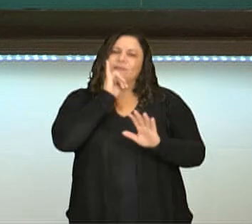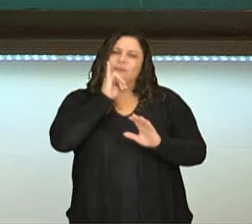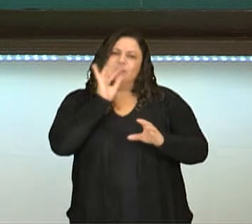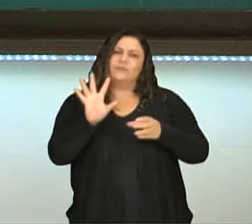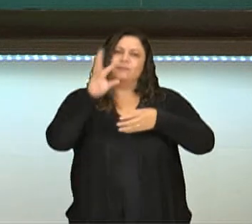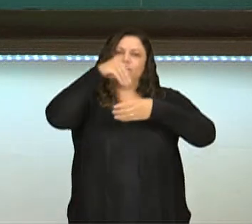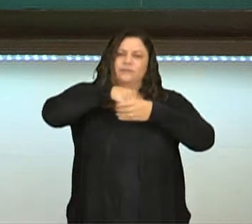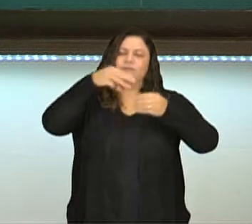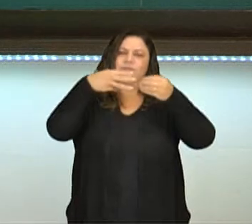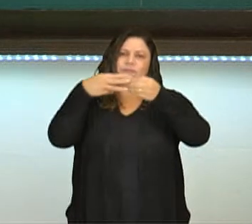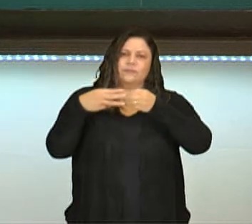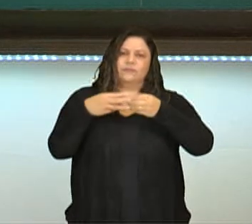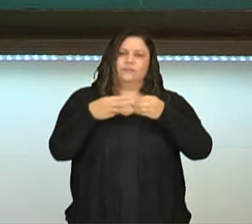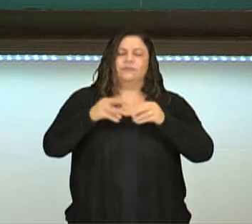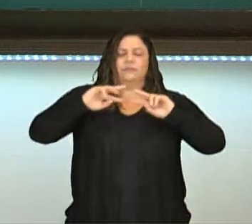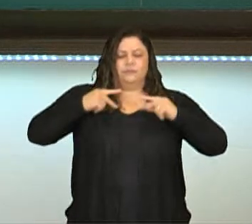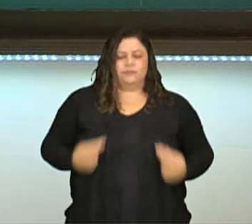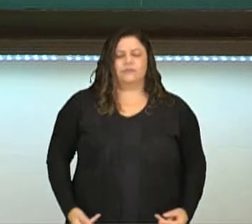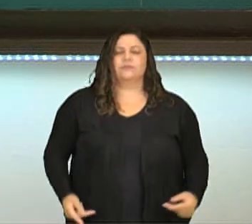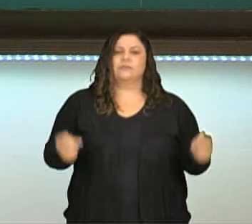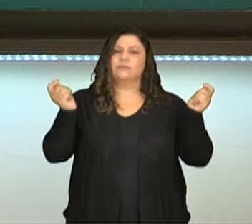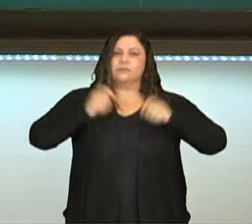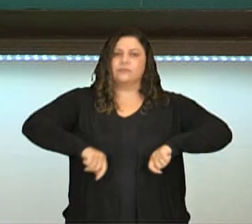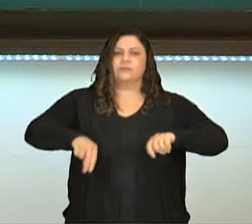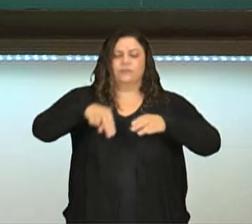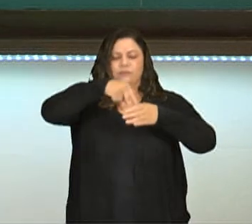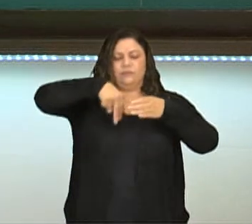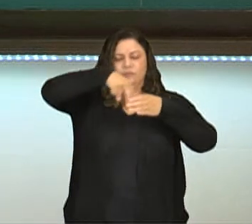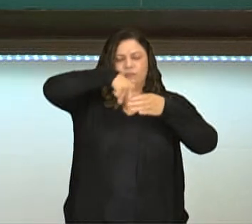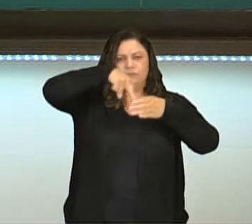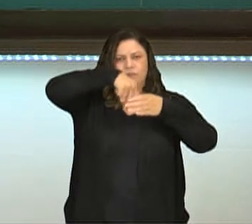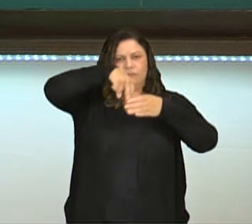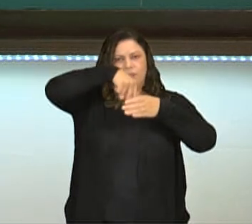por exemplo, elas têm organelas dentro da célula